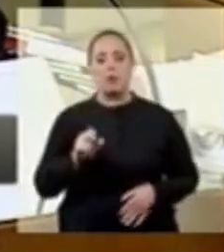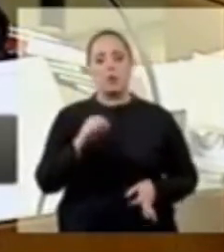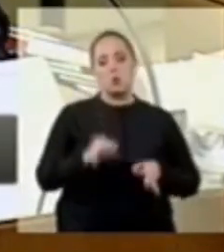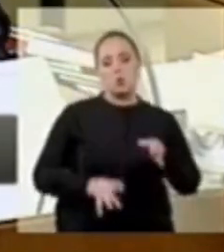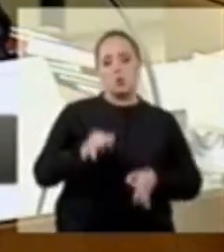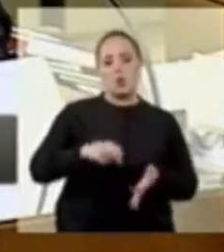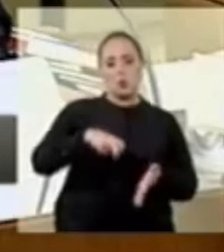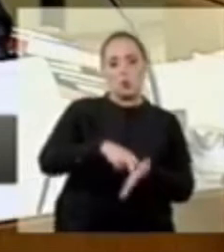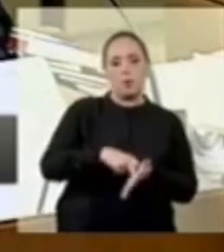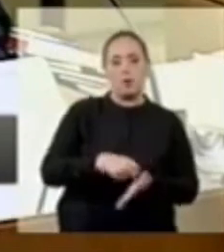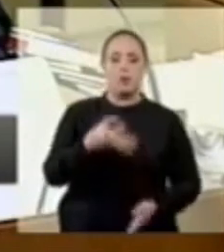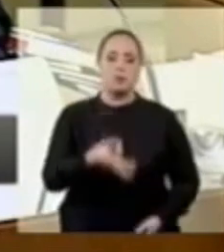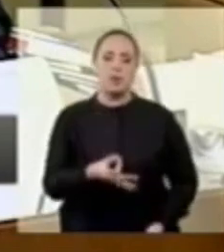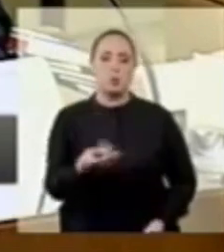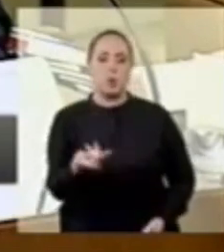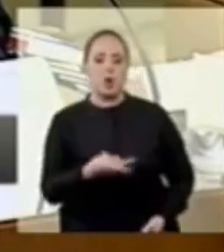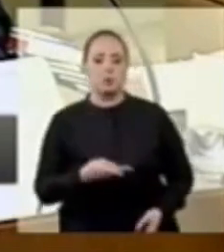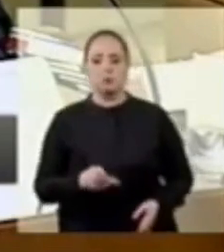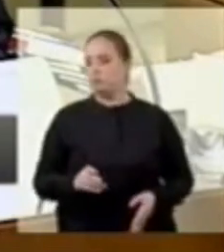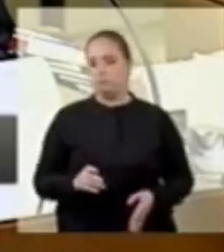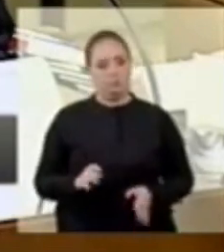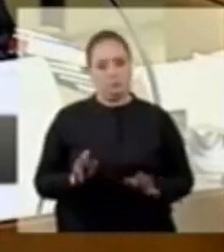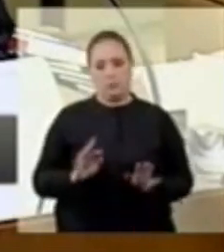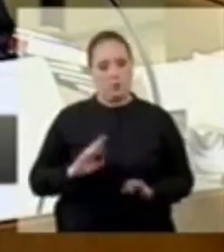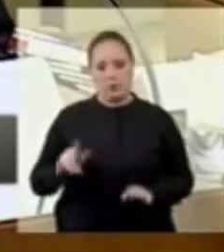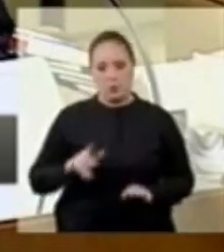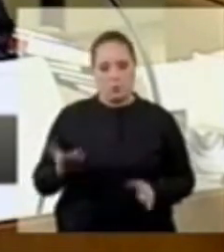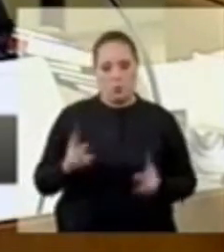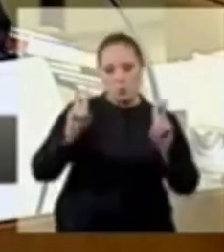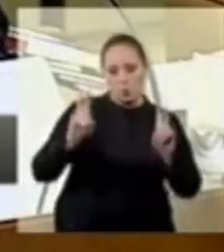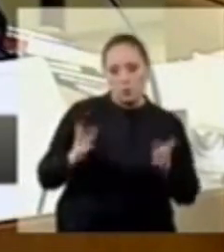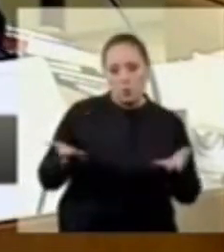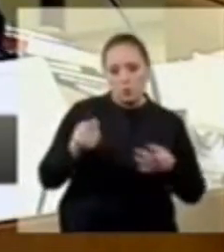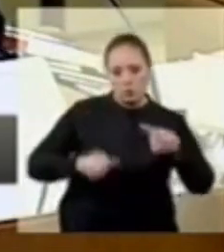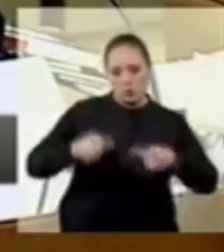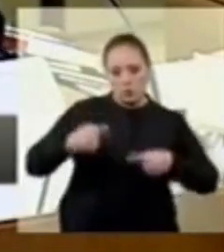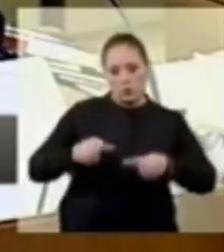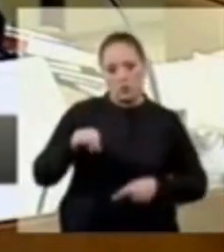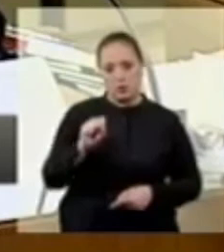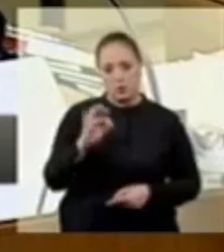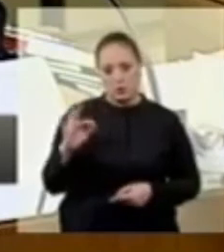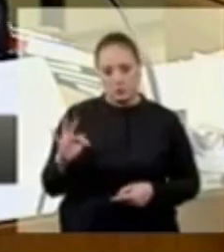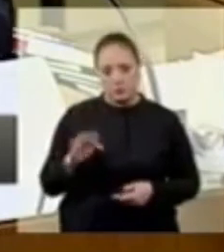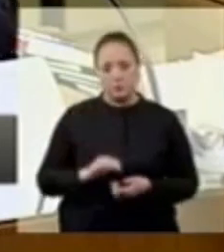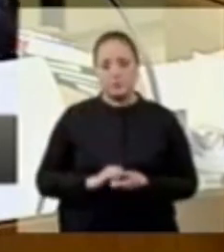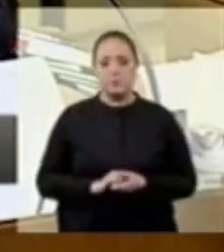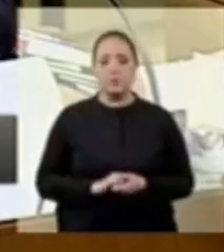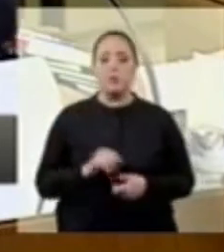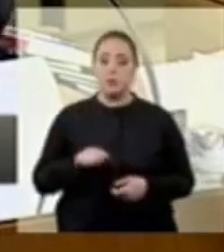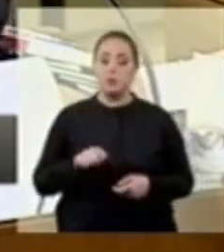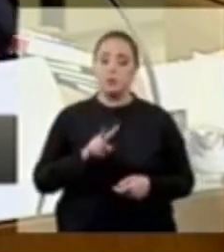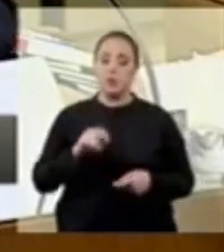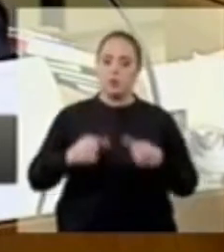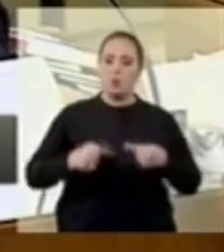condenação foi certo ou errado não é essa a matéria que está em discussão isso deve ser discutido